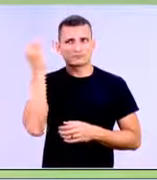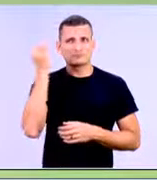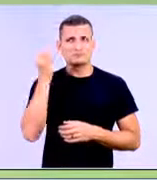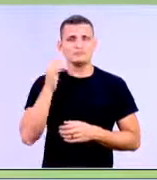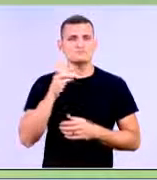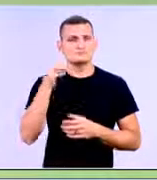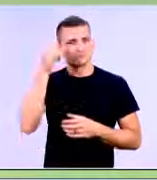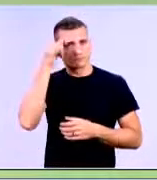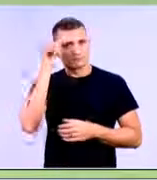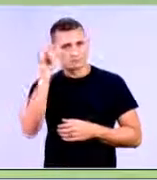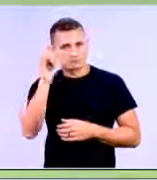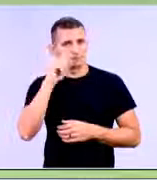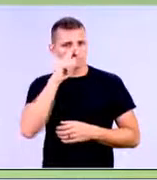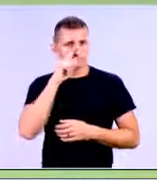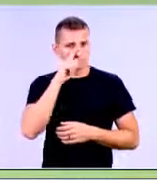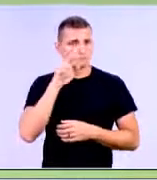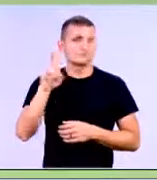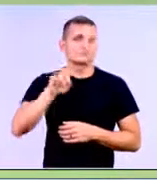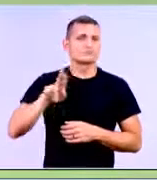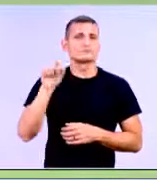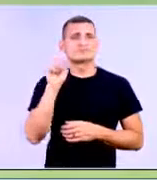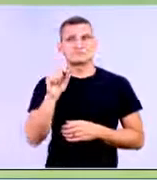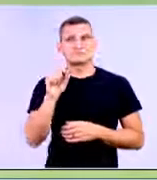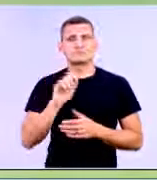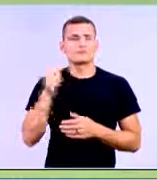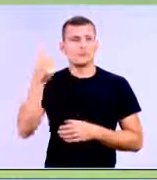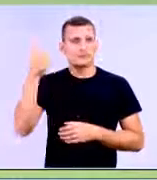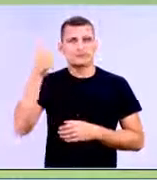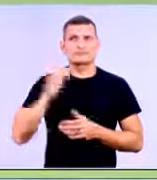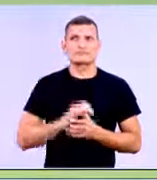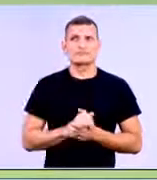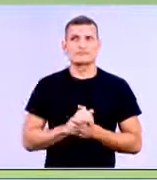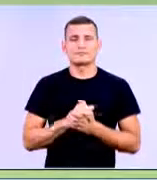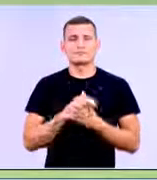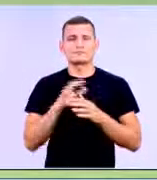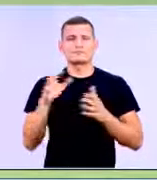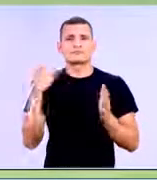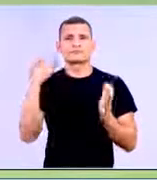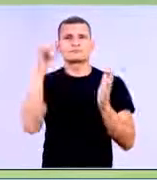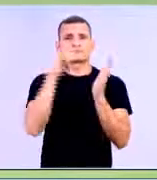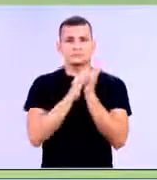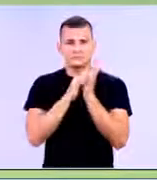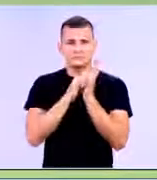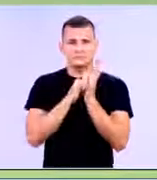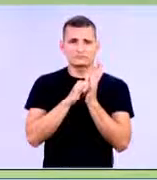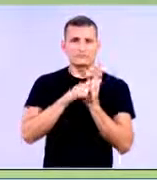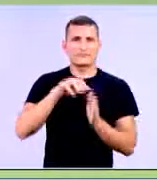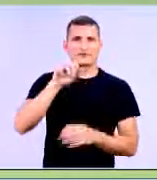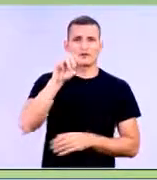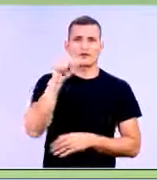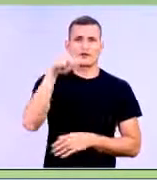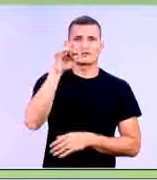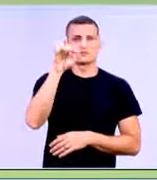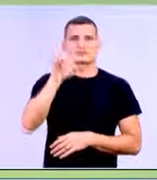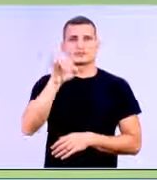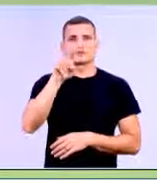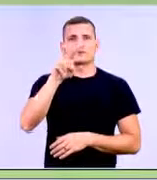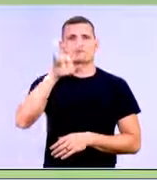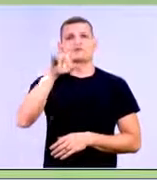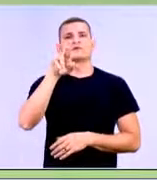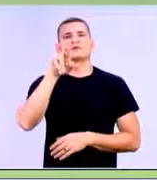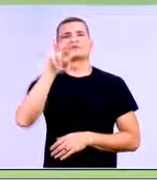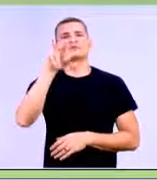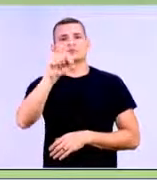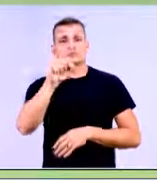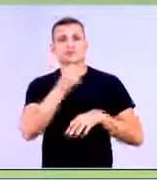riscos com a aplicação de quê? Primeiro, instalação de antivírus, né? Ah, mas eu baixei um antivírus, instalei na